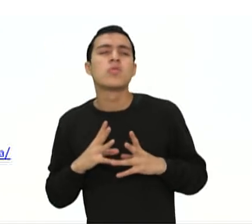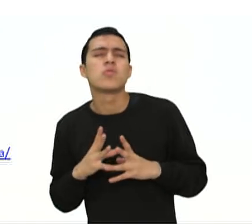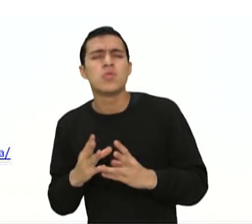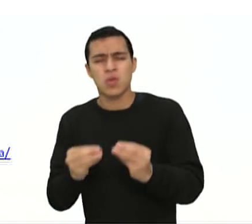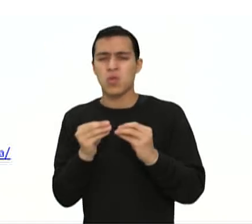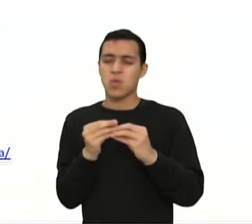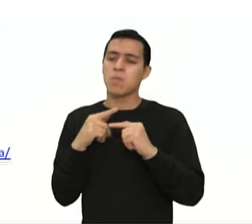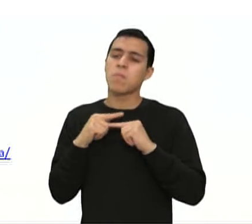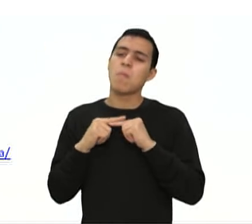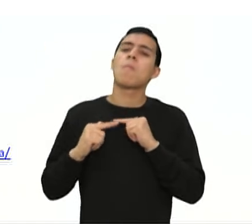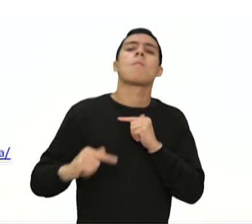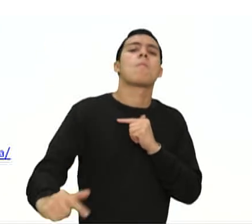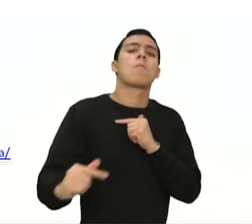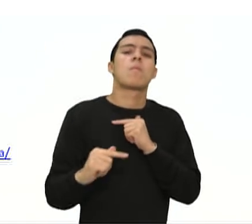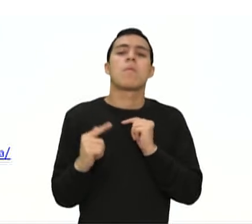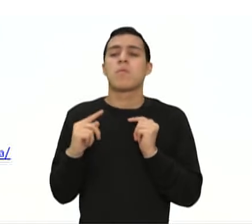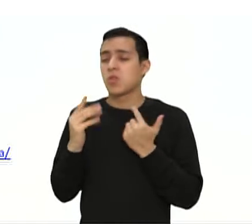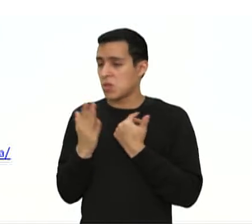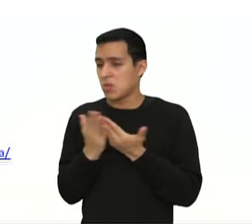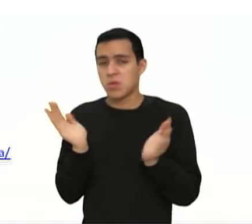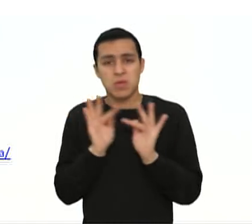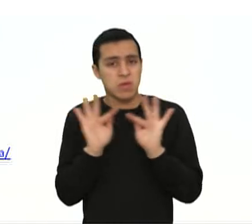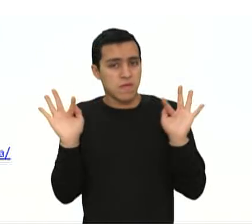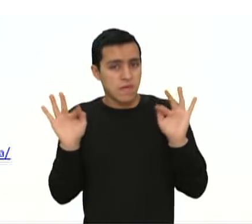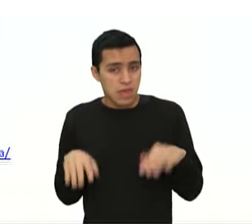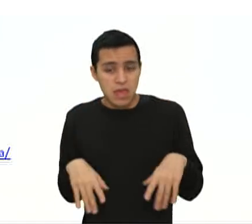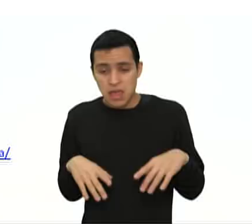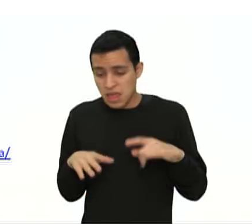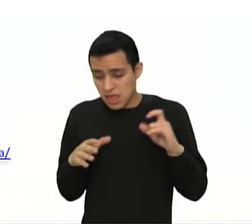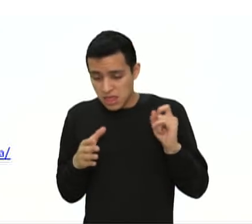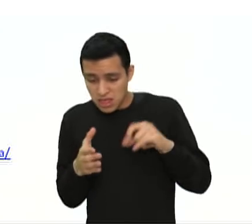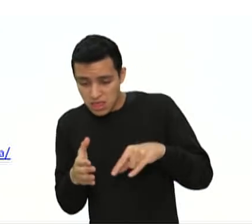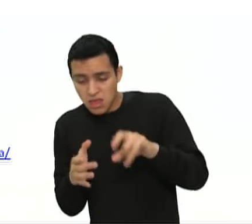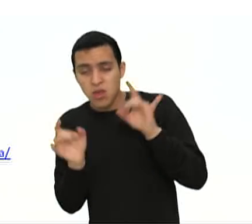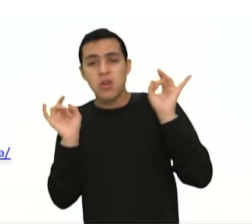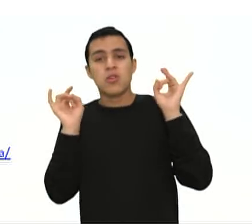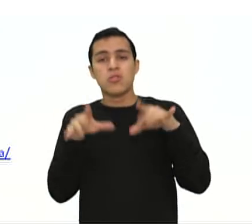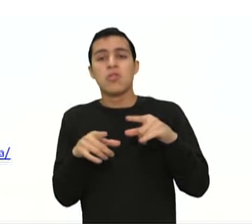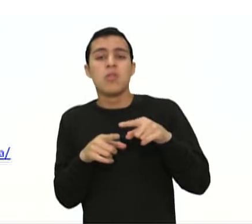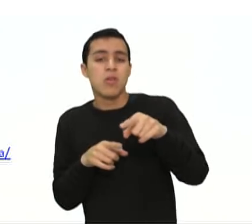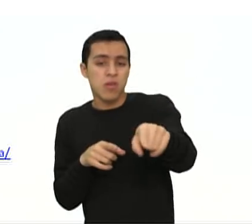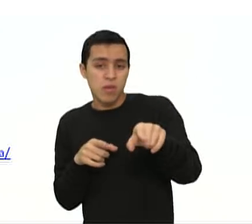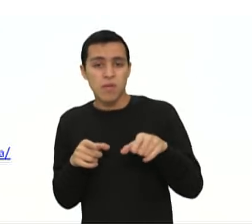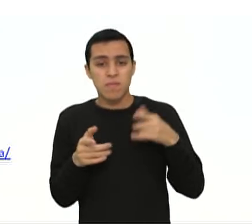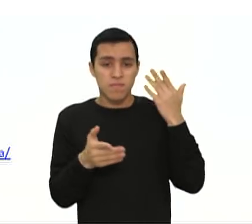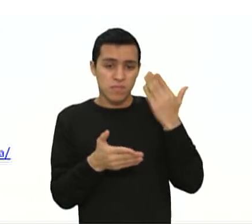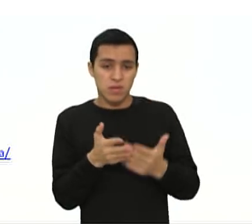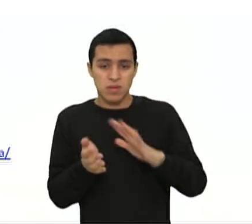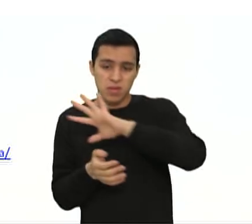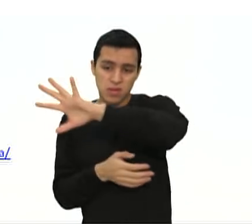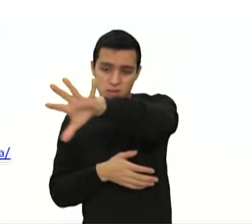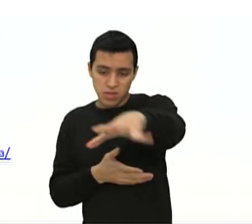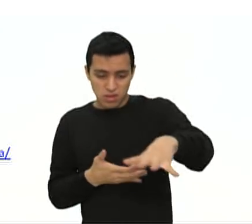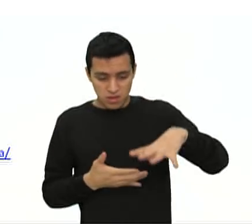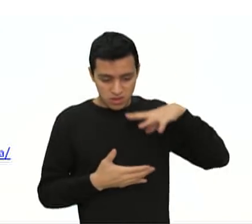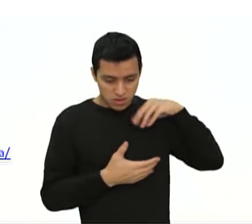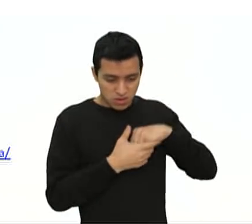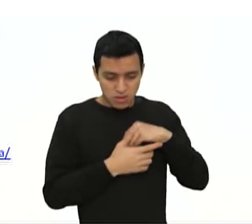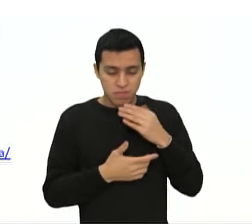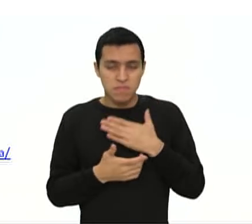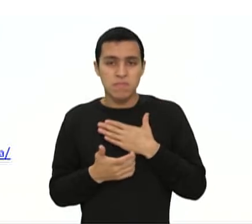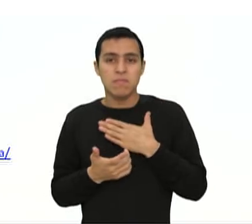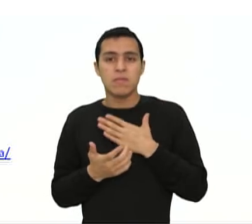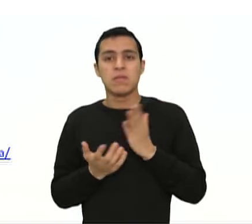de um jogador ficam vazias, o jogo acaba. E as sementes restantes nas covas do oponente vão para a Kalaha do jogador que esvaziou suas